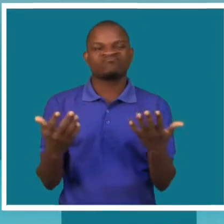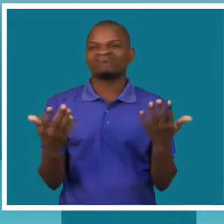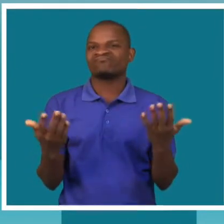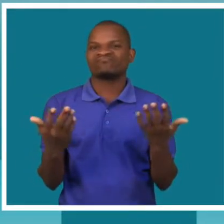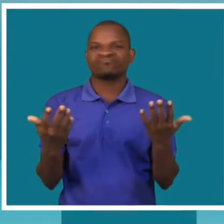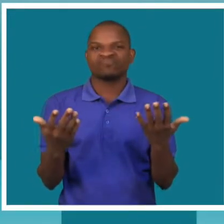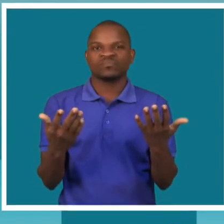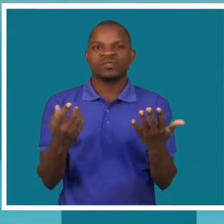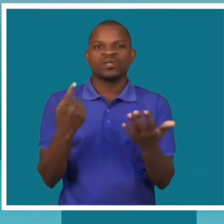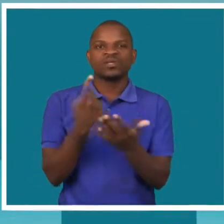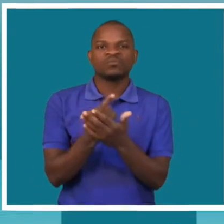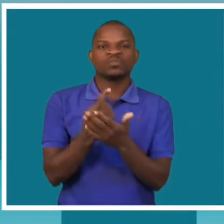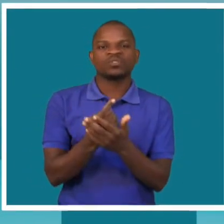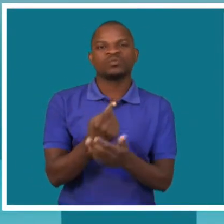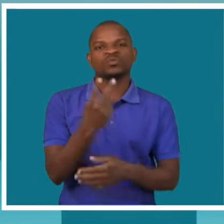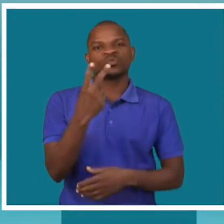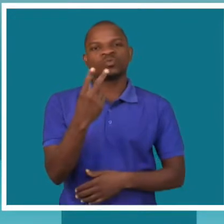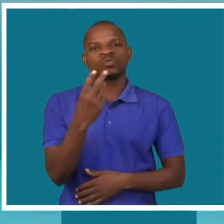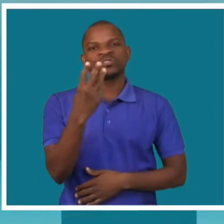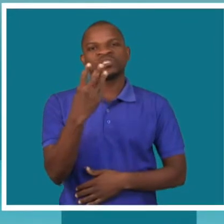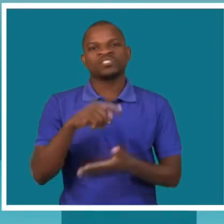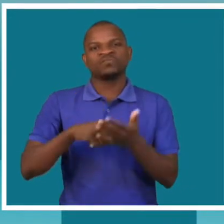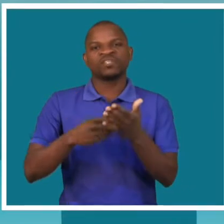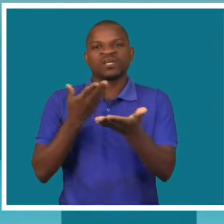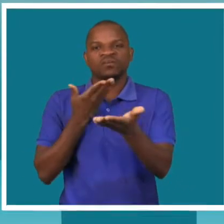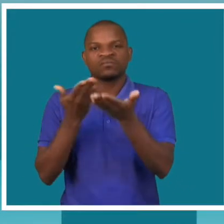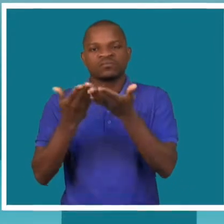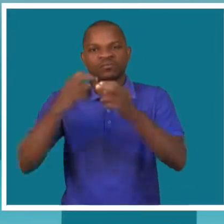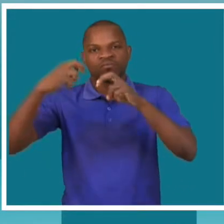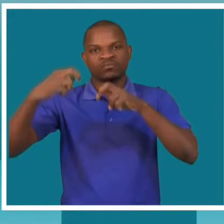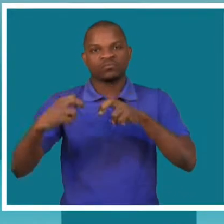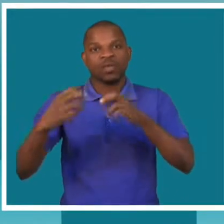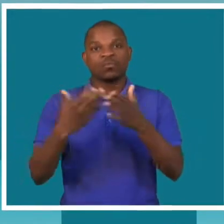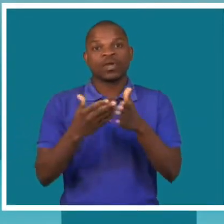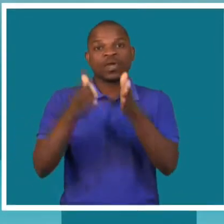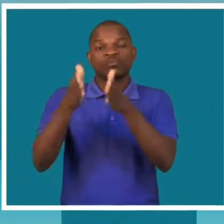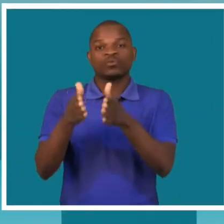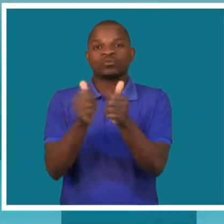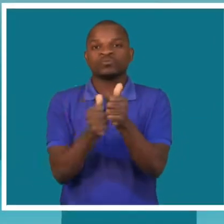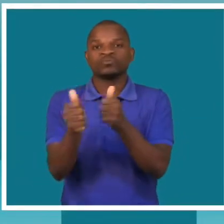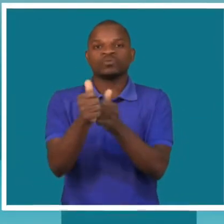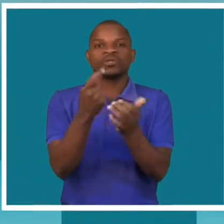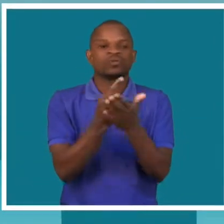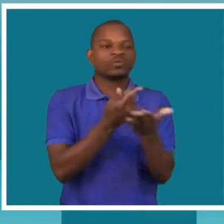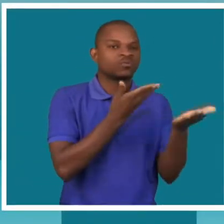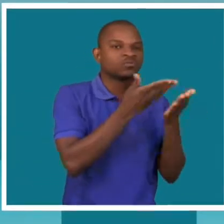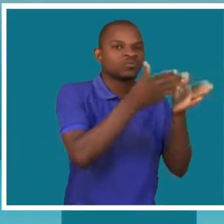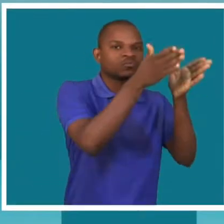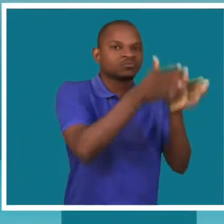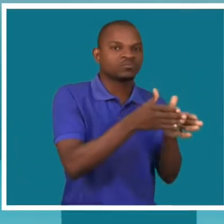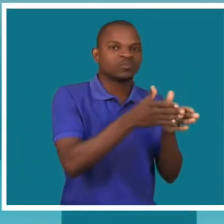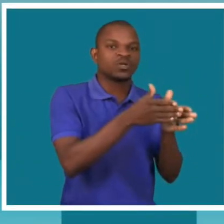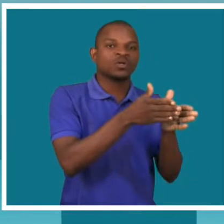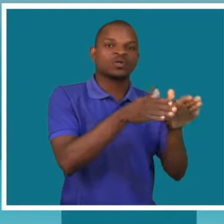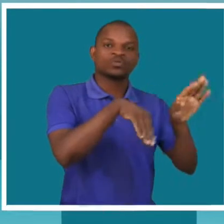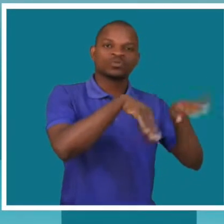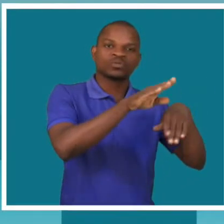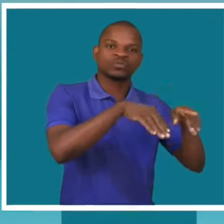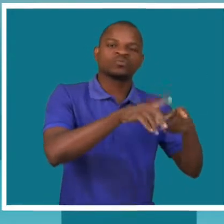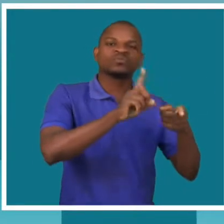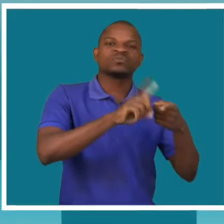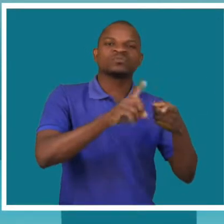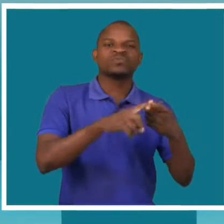tem que ter duas, três rondas negociais, porque o próprio agente depois tem que ir consultar o próprio